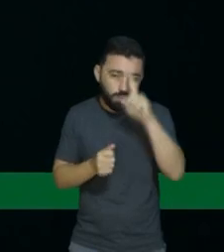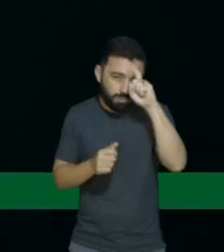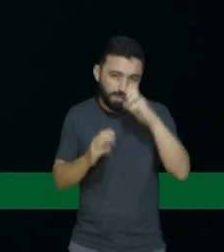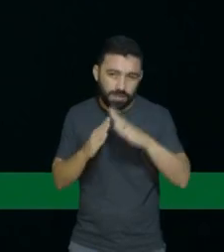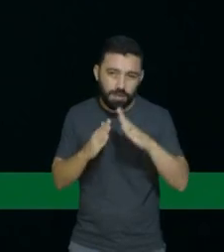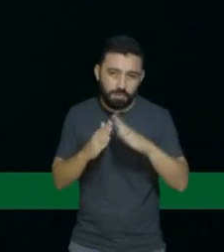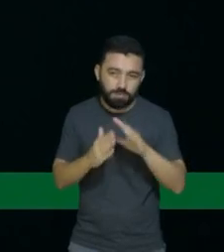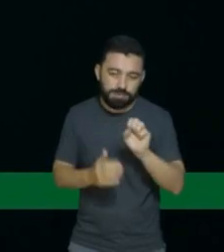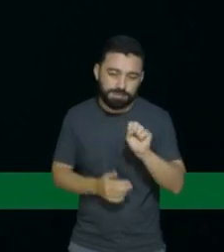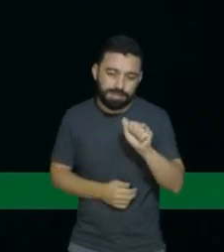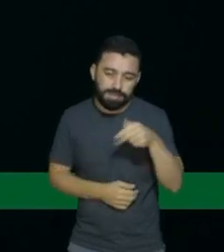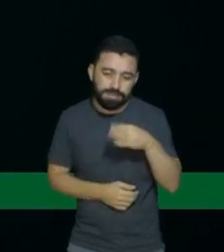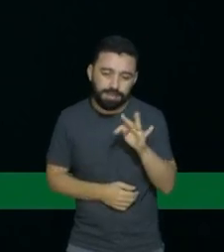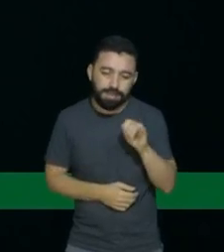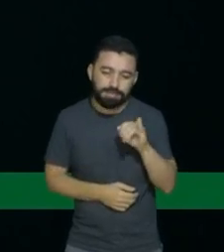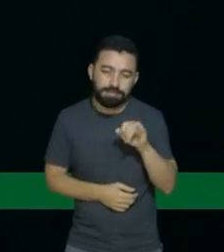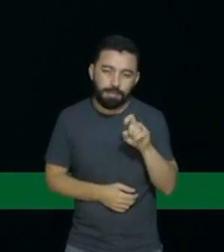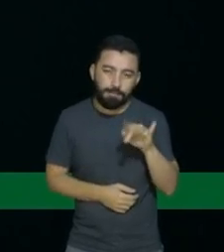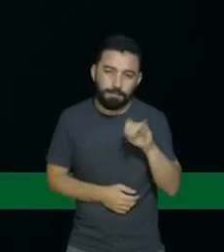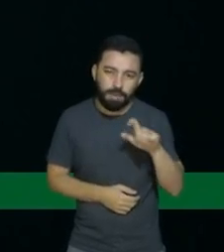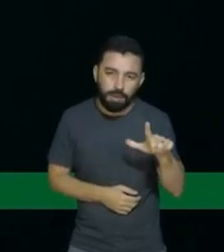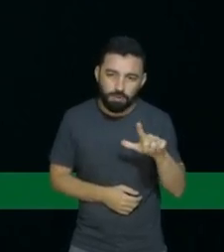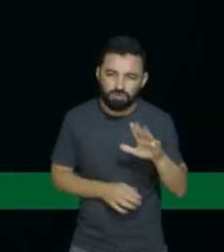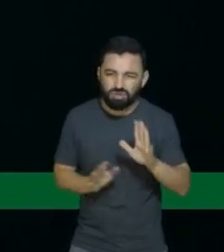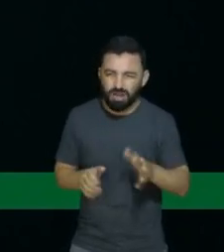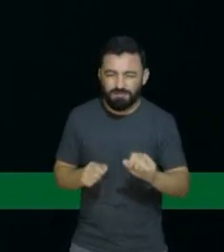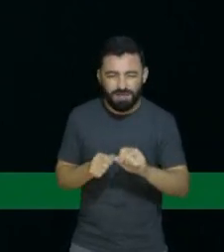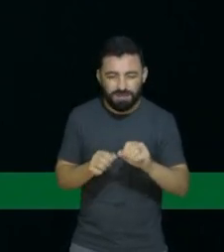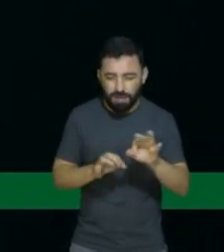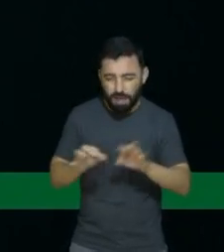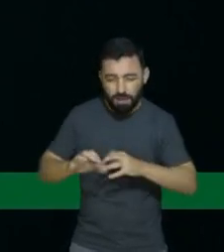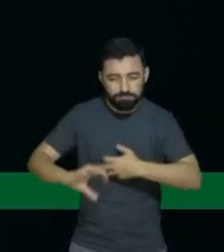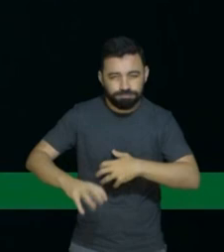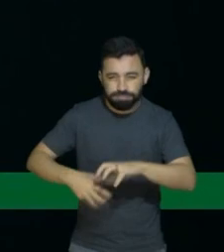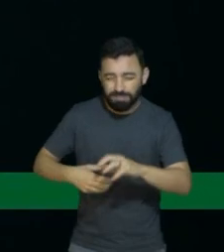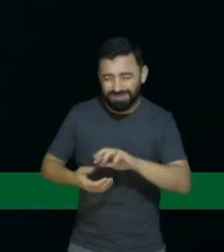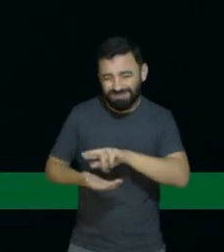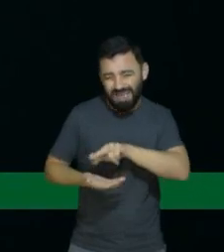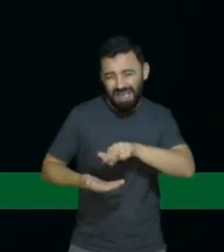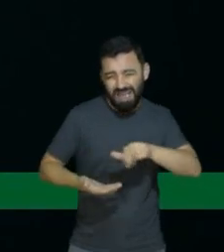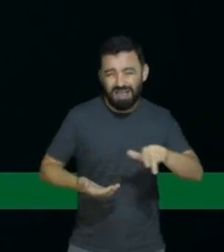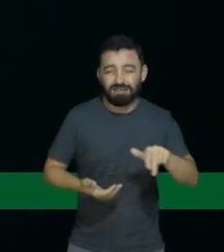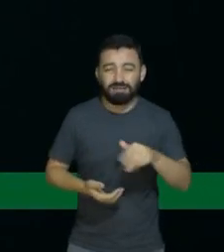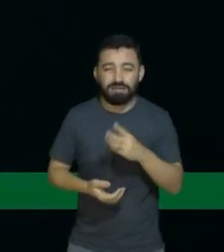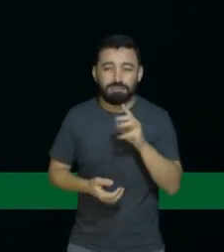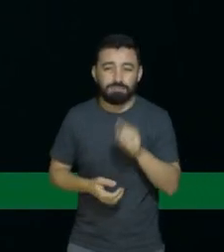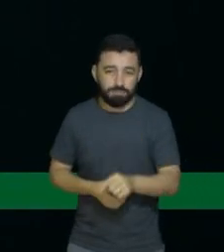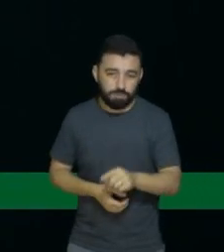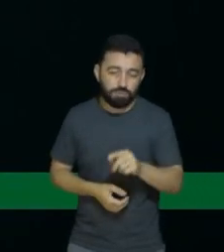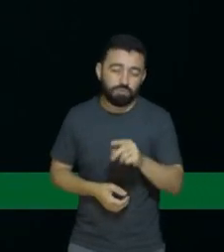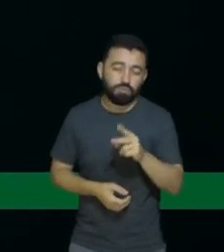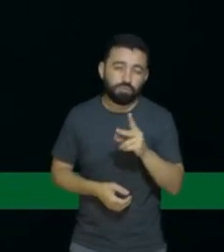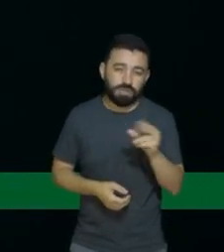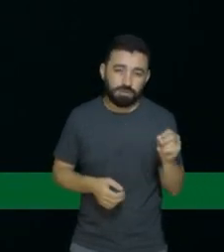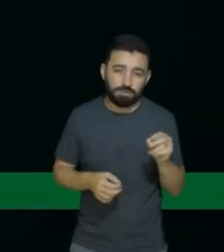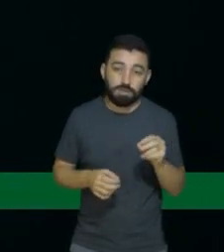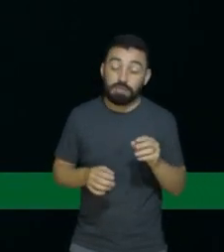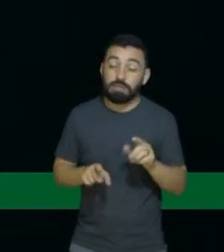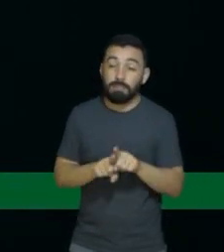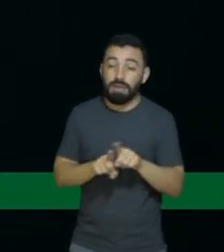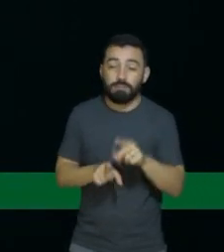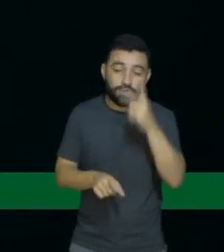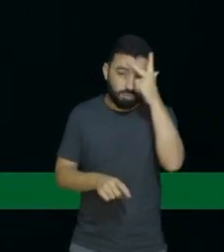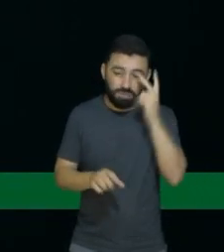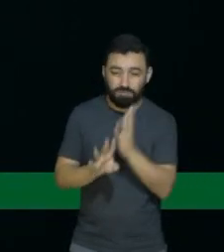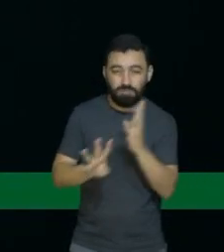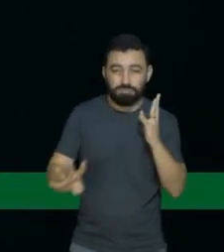2300 transplantes renais nós temos uma lista de espera de seis meses o que é algo que